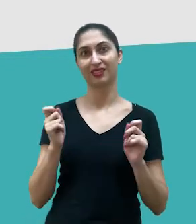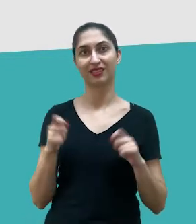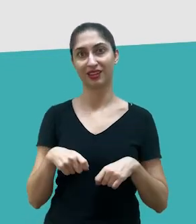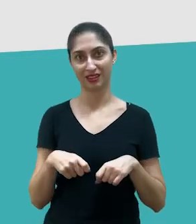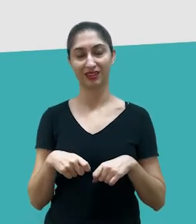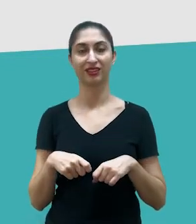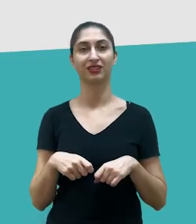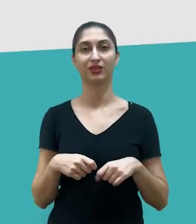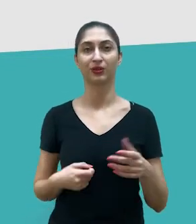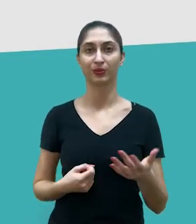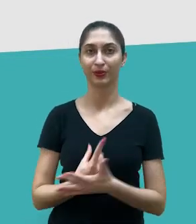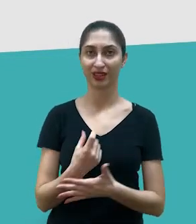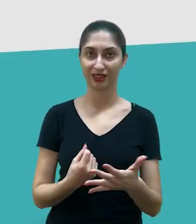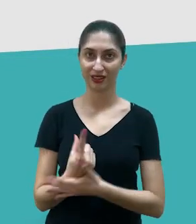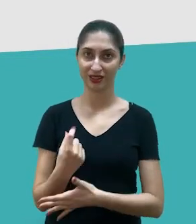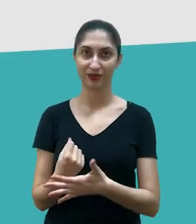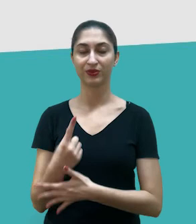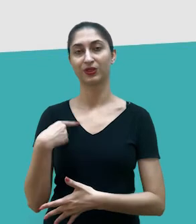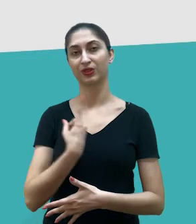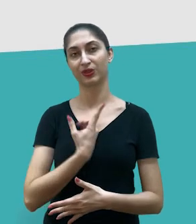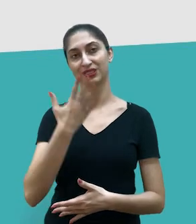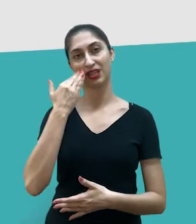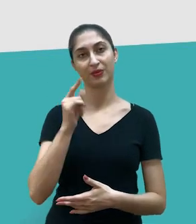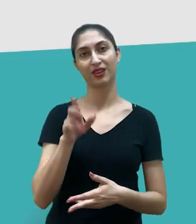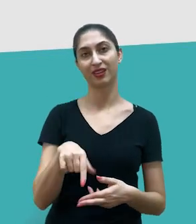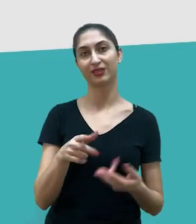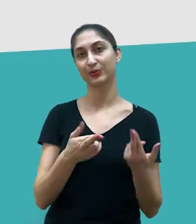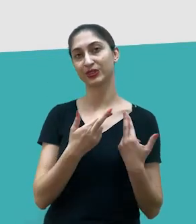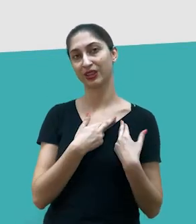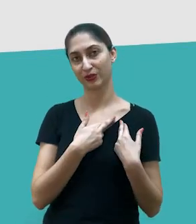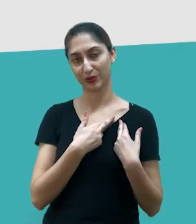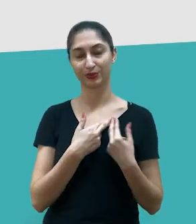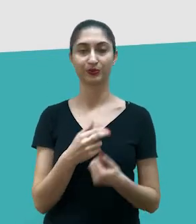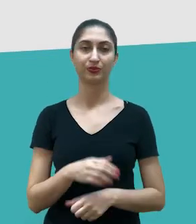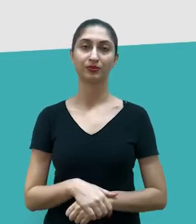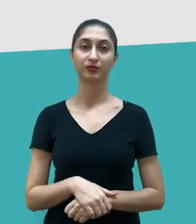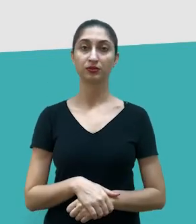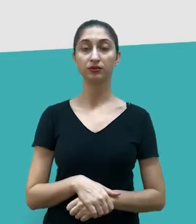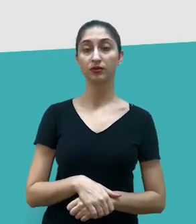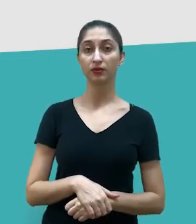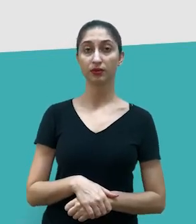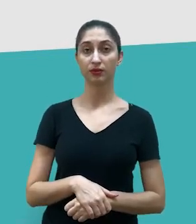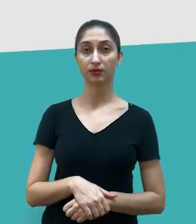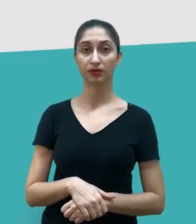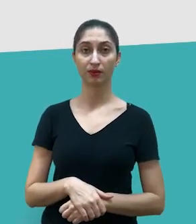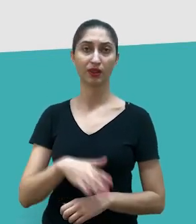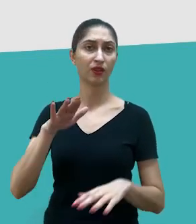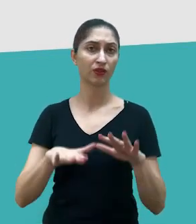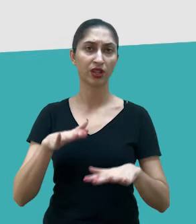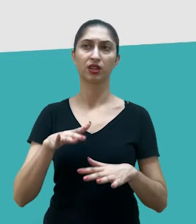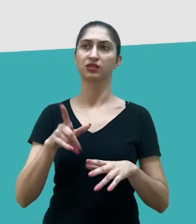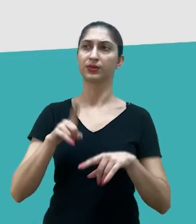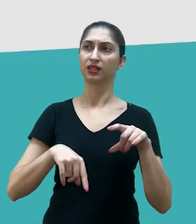daquilo que a gente está consumindo e a gente sabe que é responsável, né? Pode ser que ela recolha o